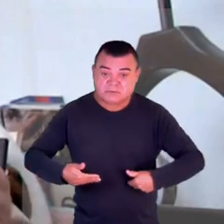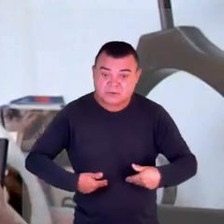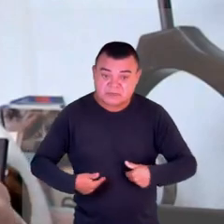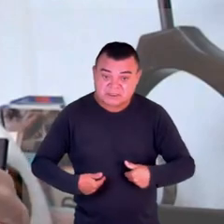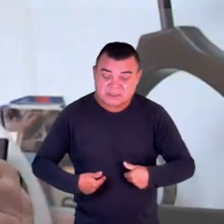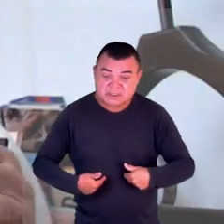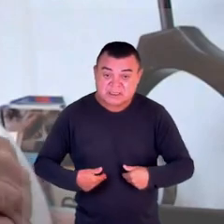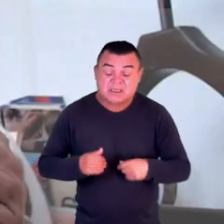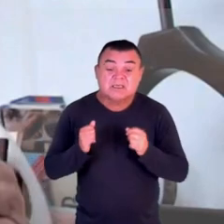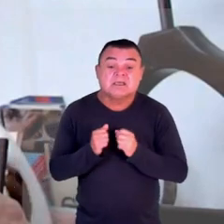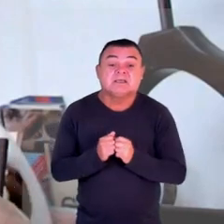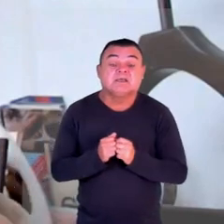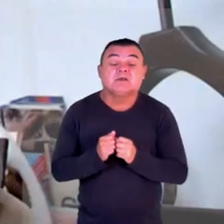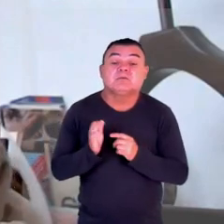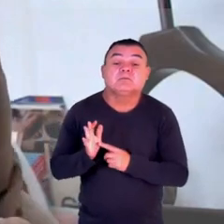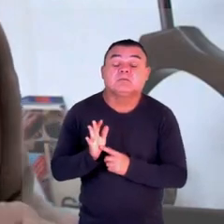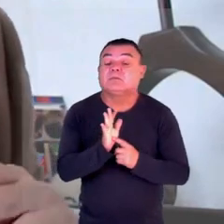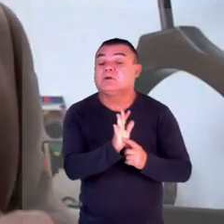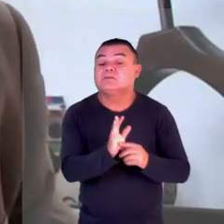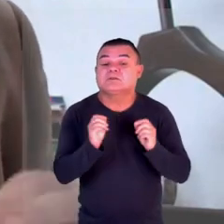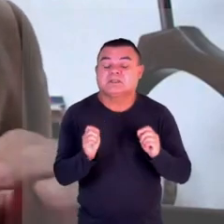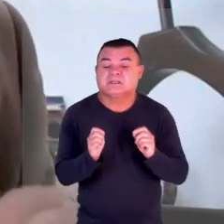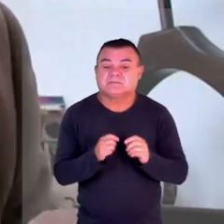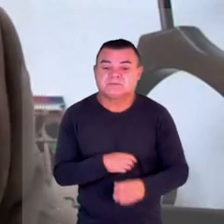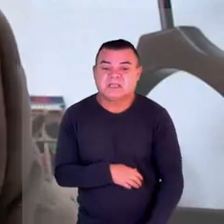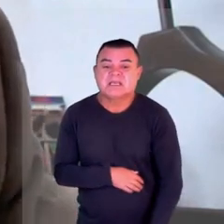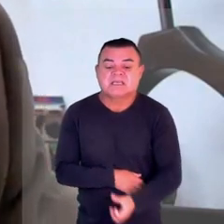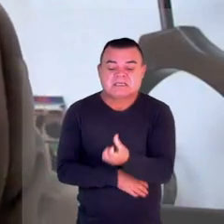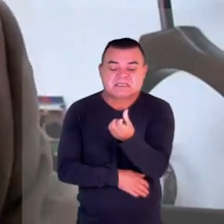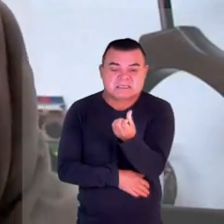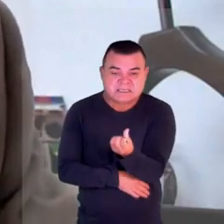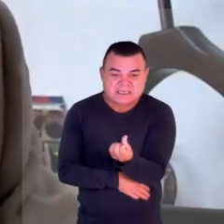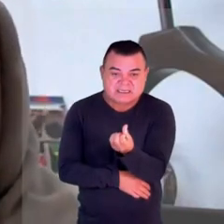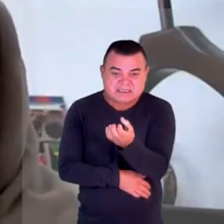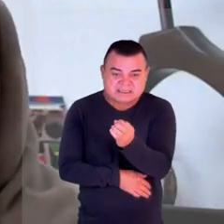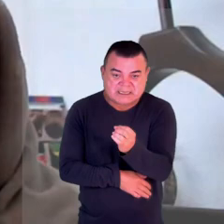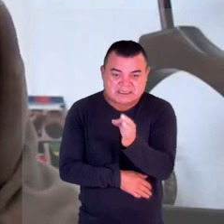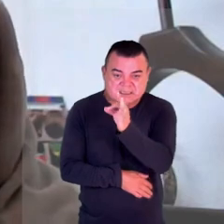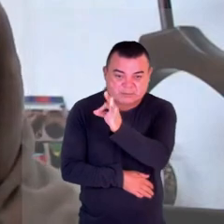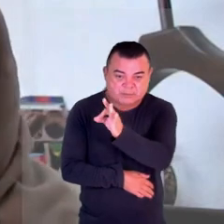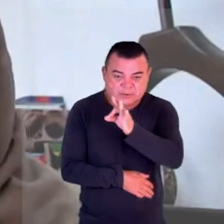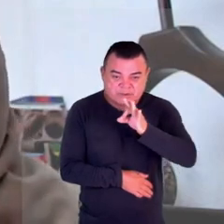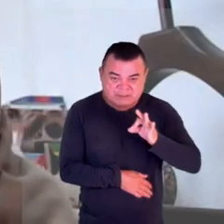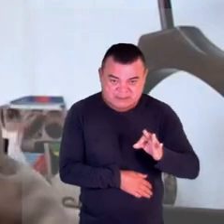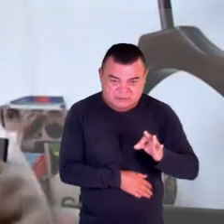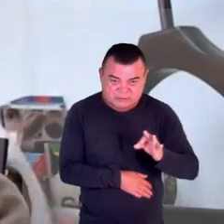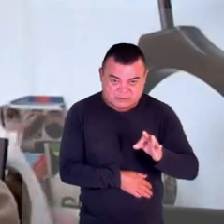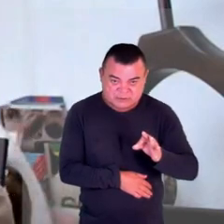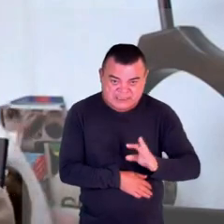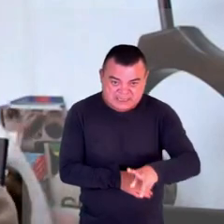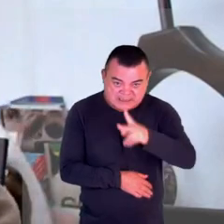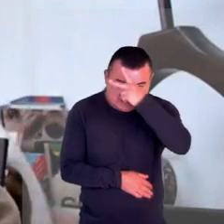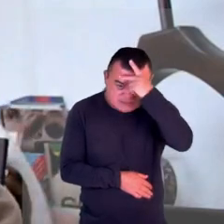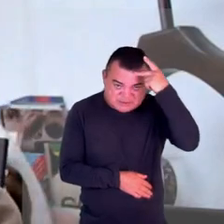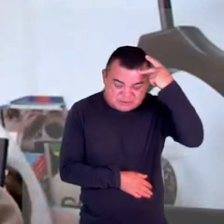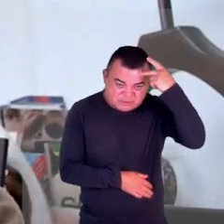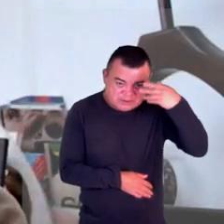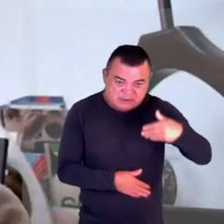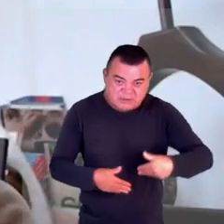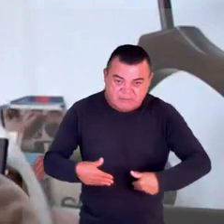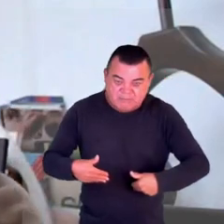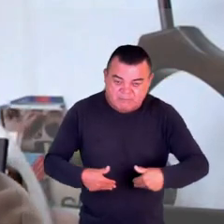de que 60% daqueles que que passam fome se